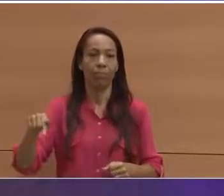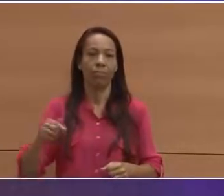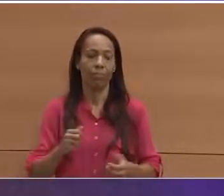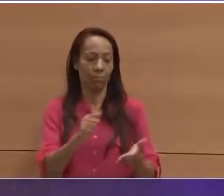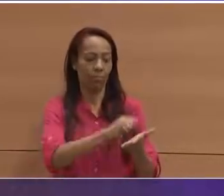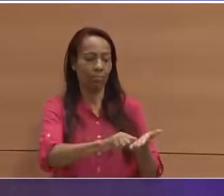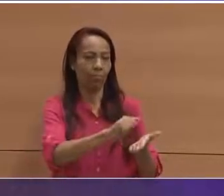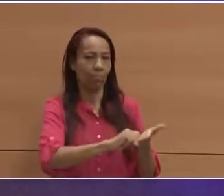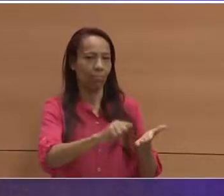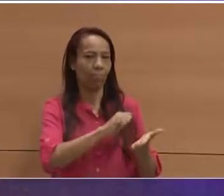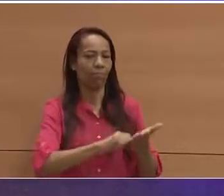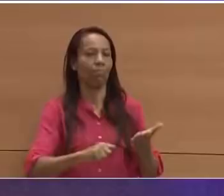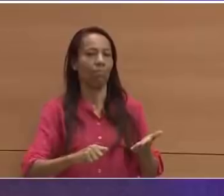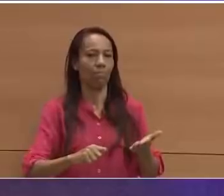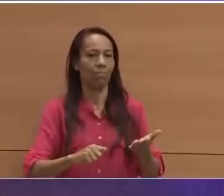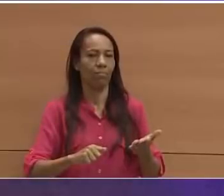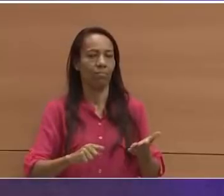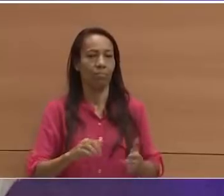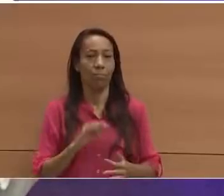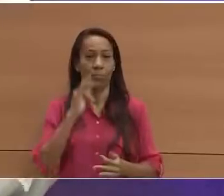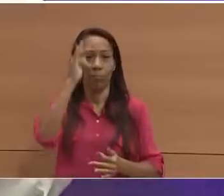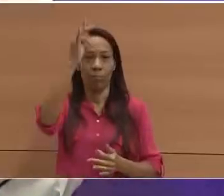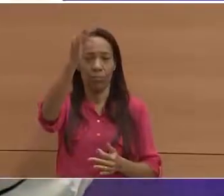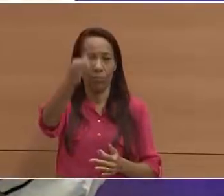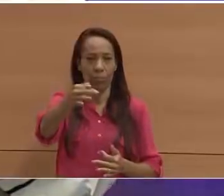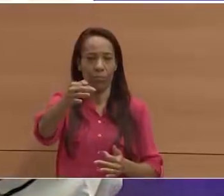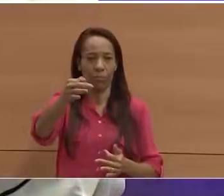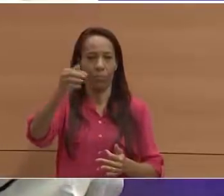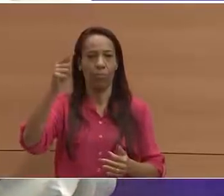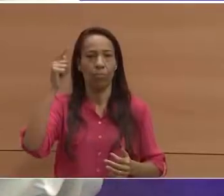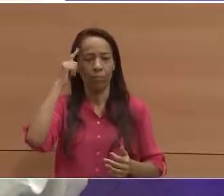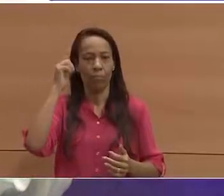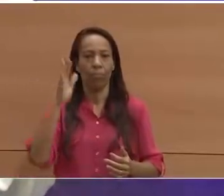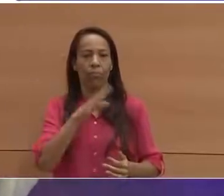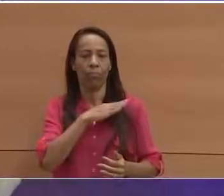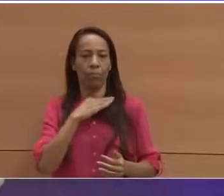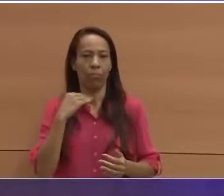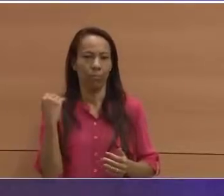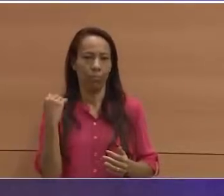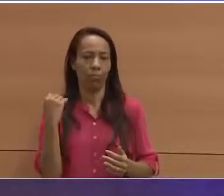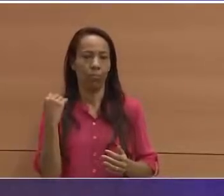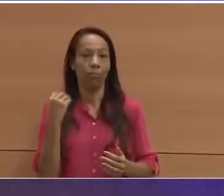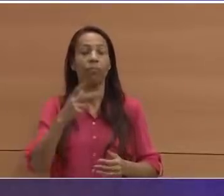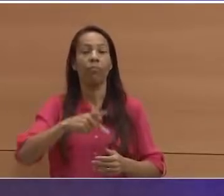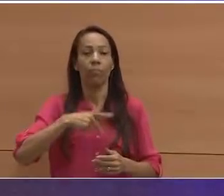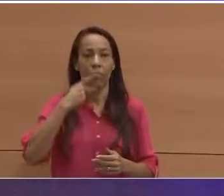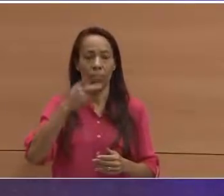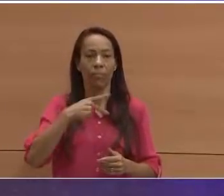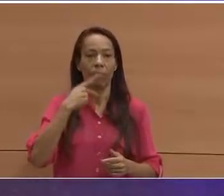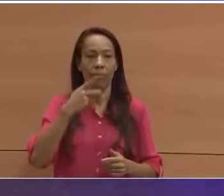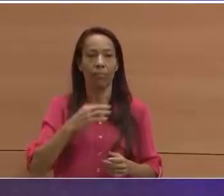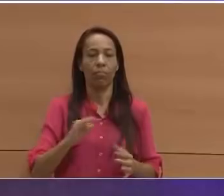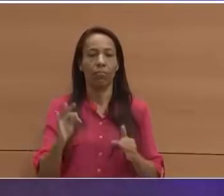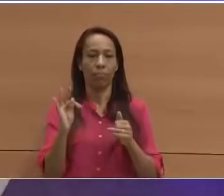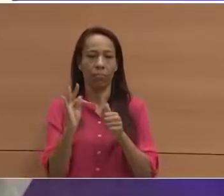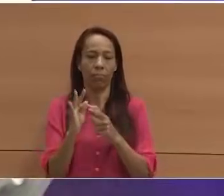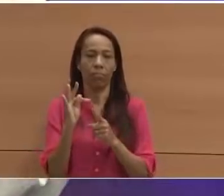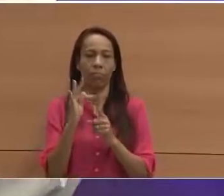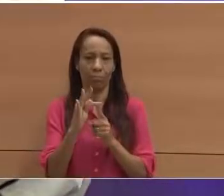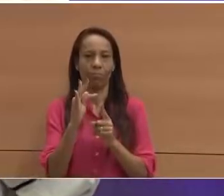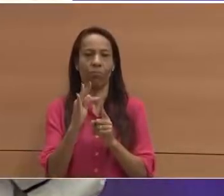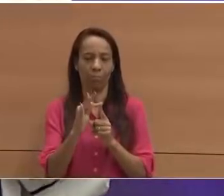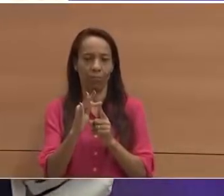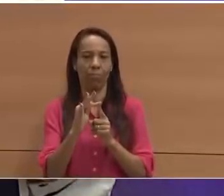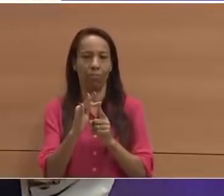previa a sua morte. Ele disse para Timóteo que ele já havia completado a carreira, não é isso? Ele já